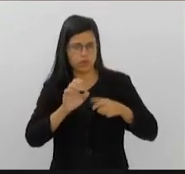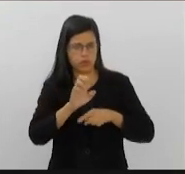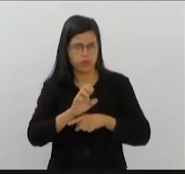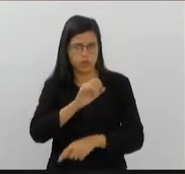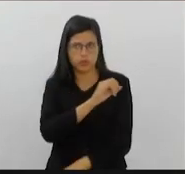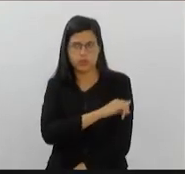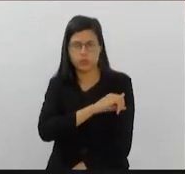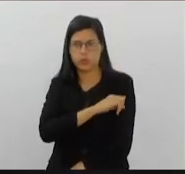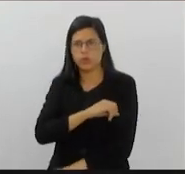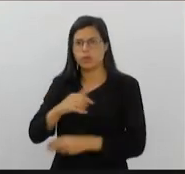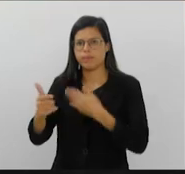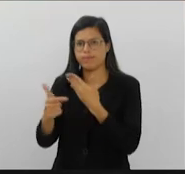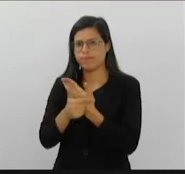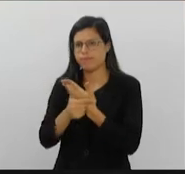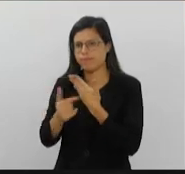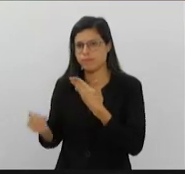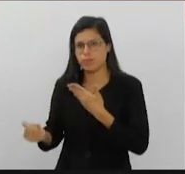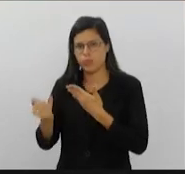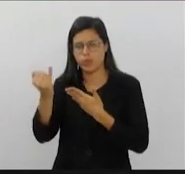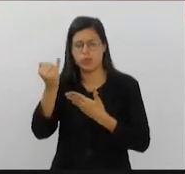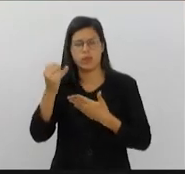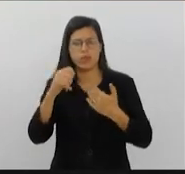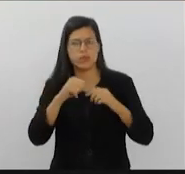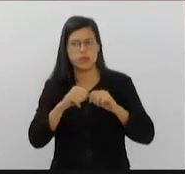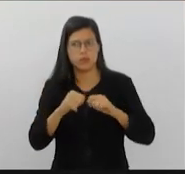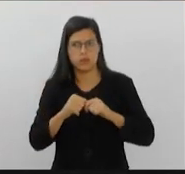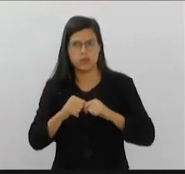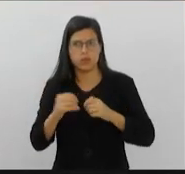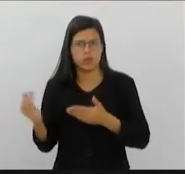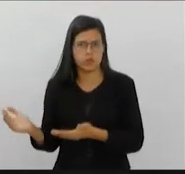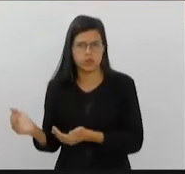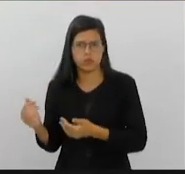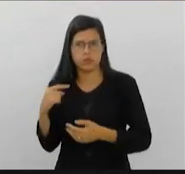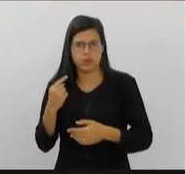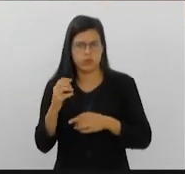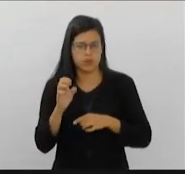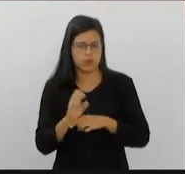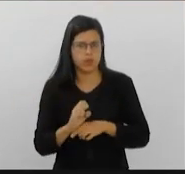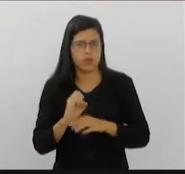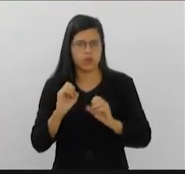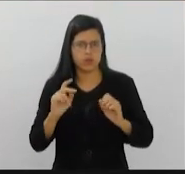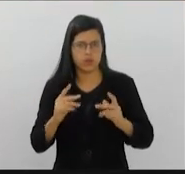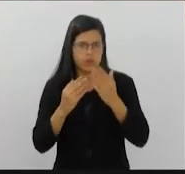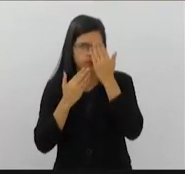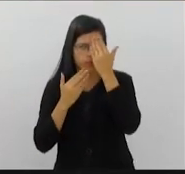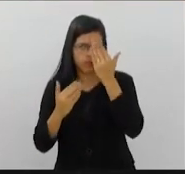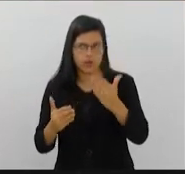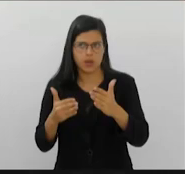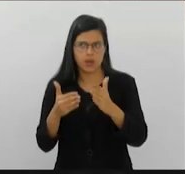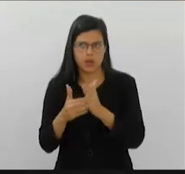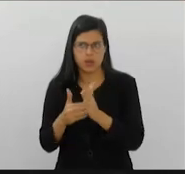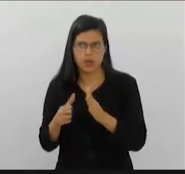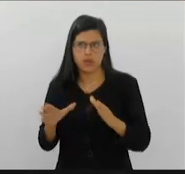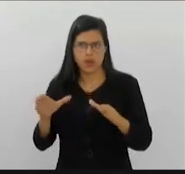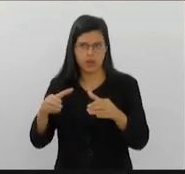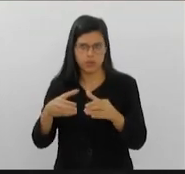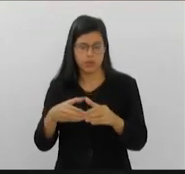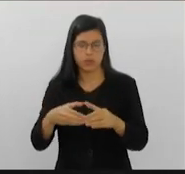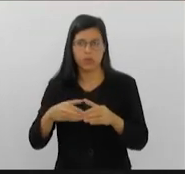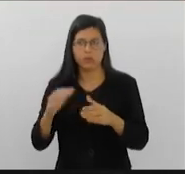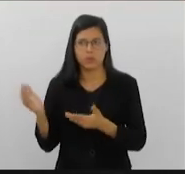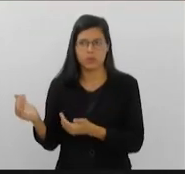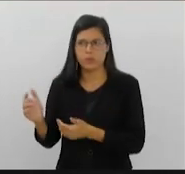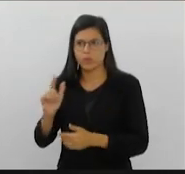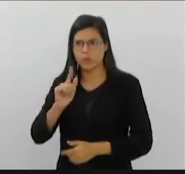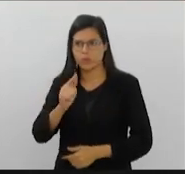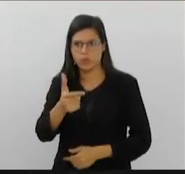Janeiro tem um papel muito importante a cumprir aqui com a juventude do nosso Estado, tá bom? Então, muito obrigado e até a cúpula de juventude do